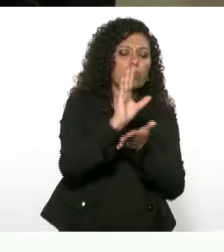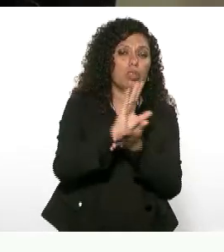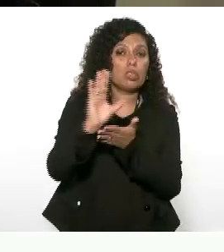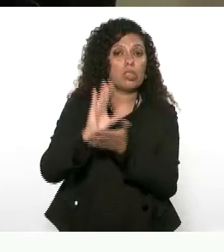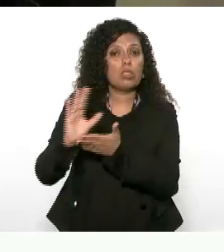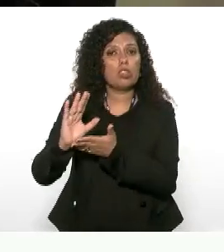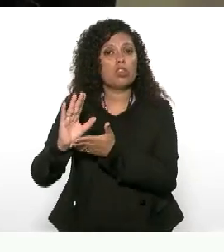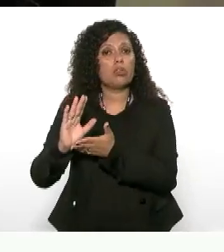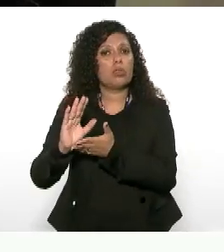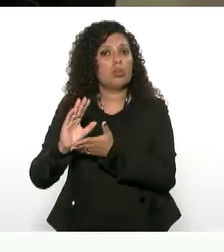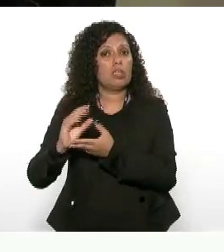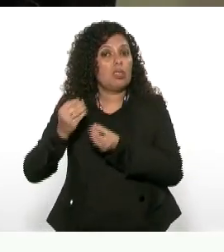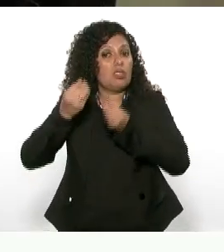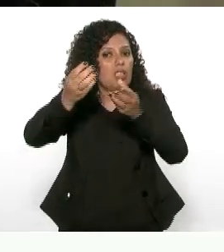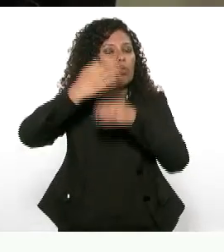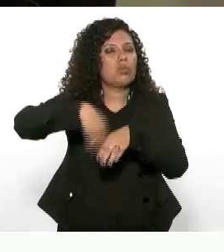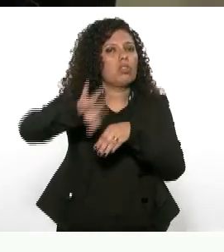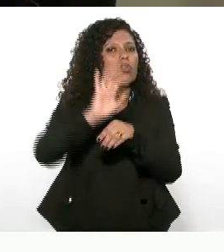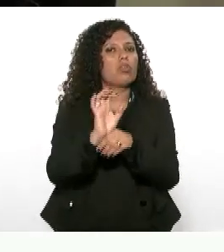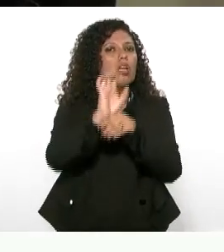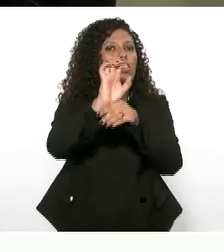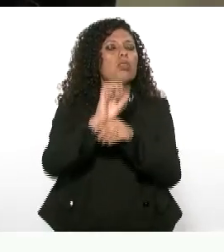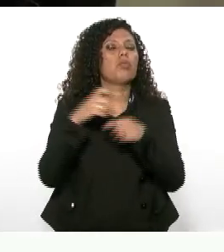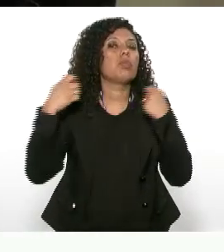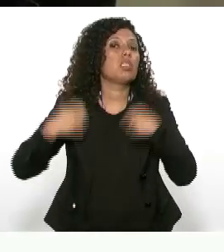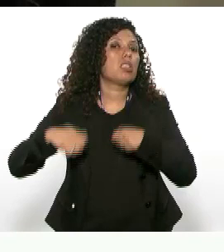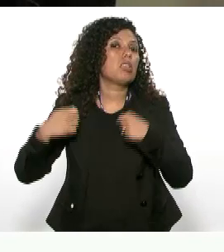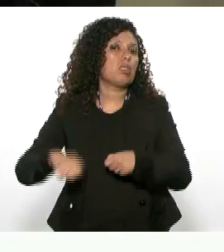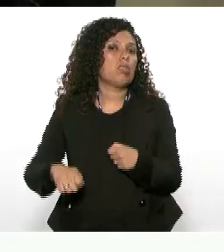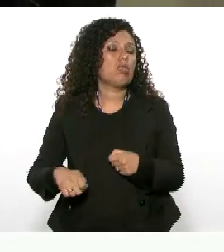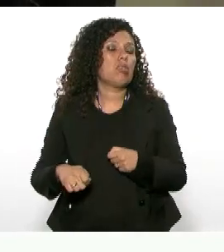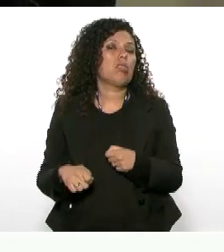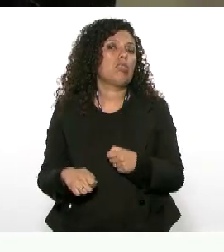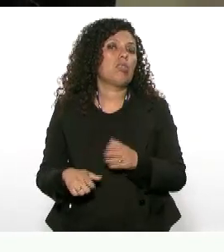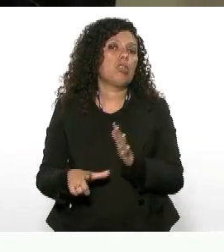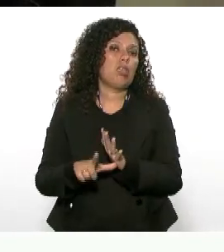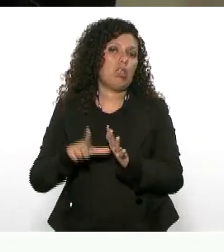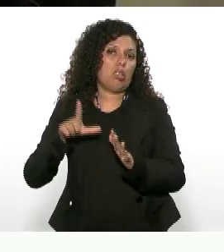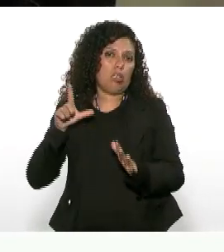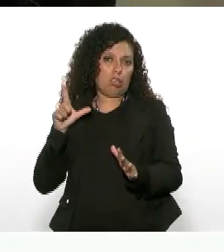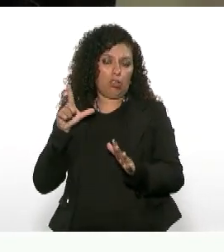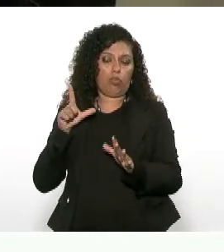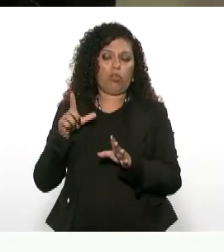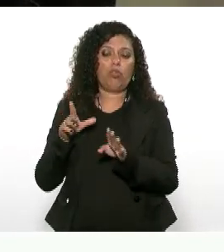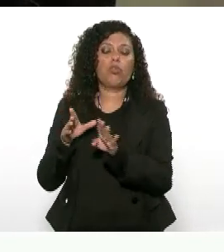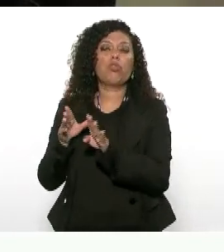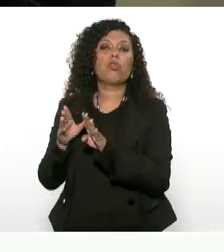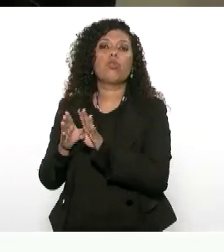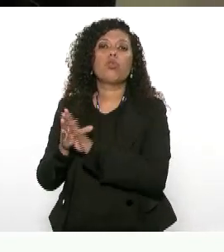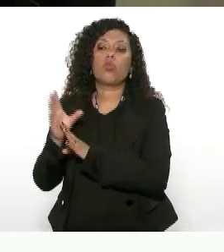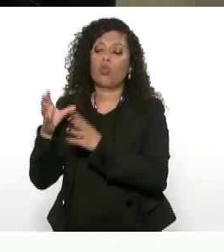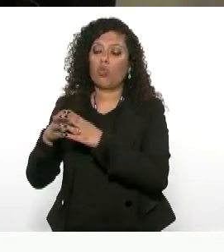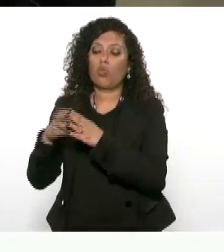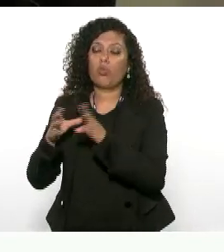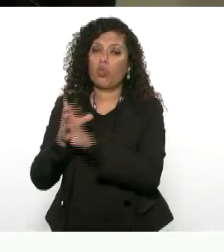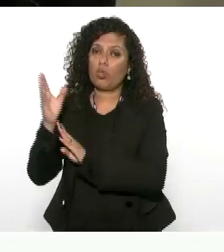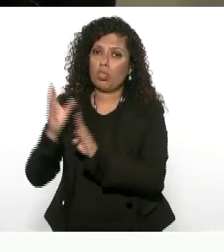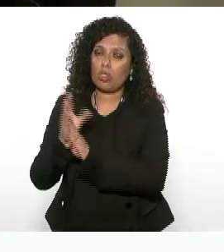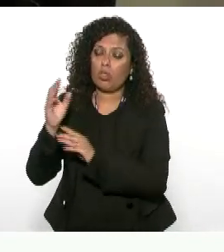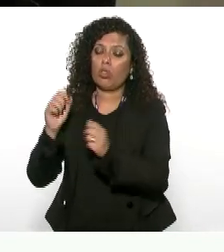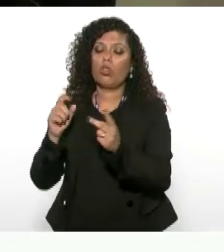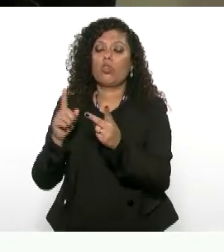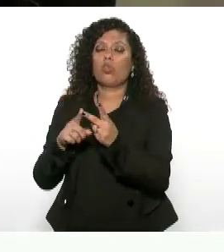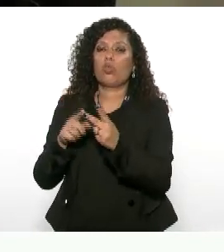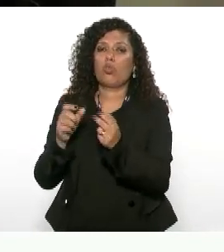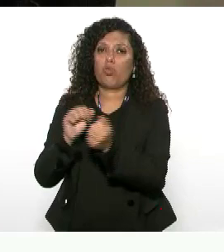existe a necessidade de, no mínimo, a questão do Conselho e do Fundo